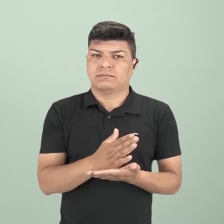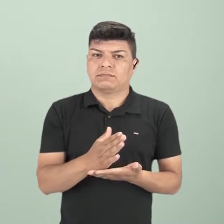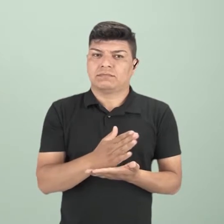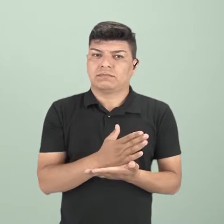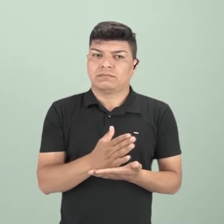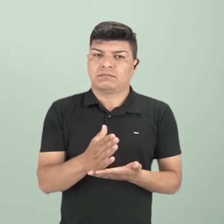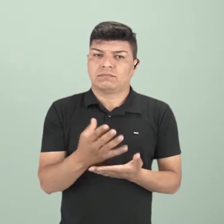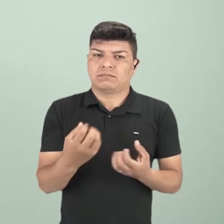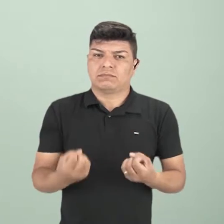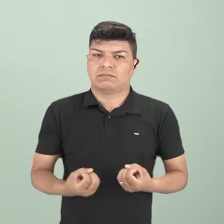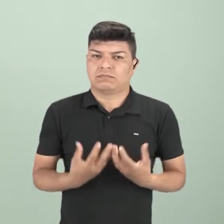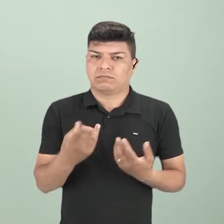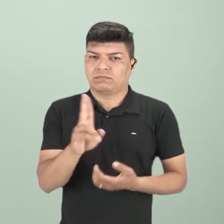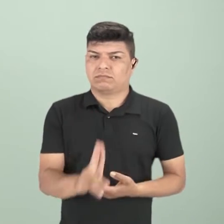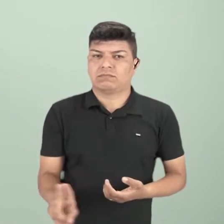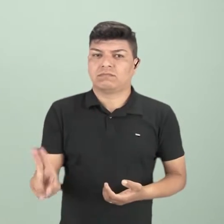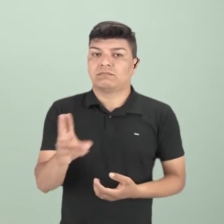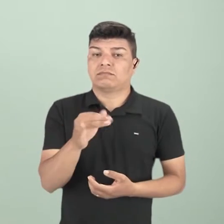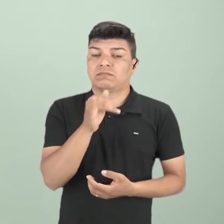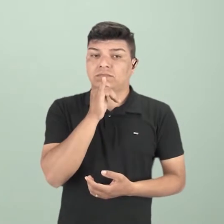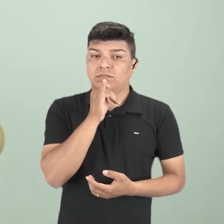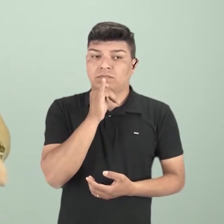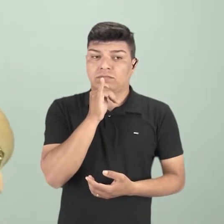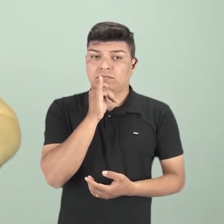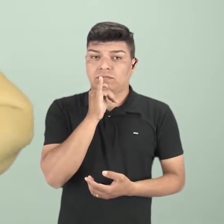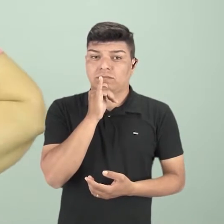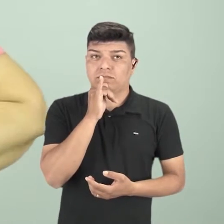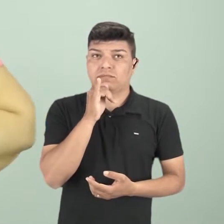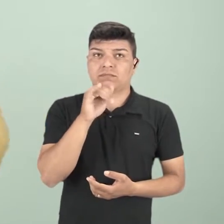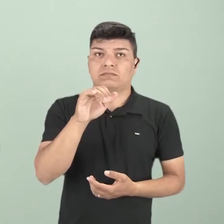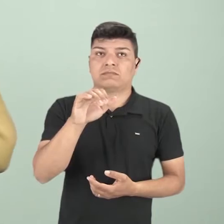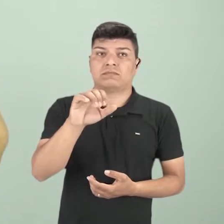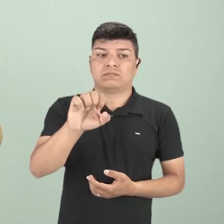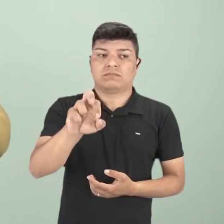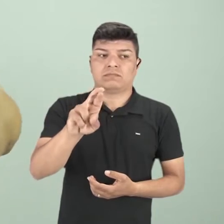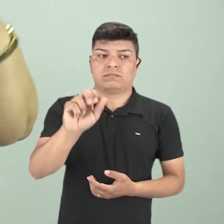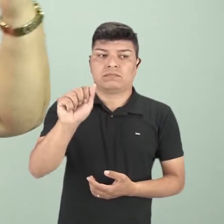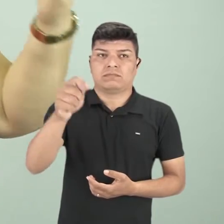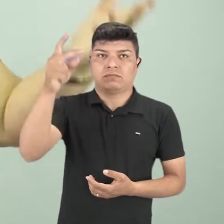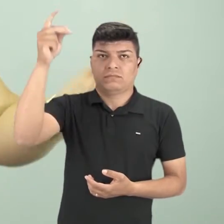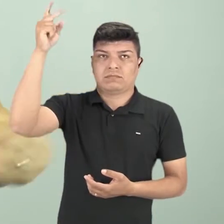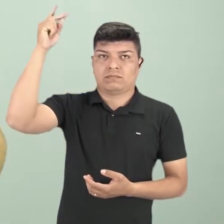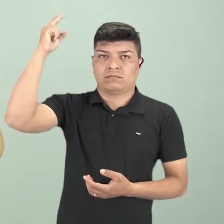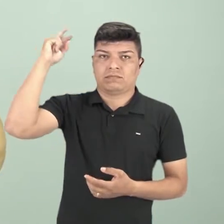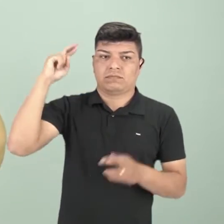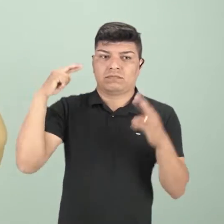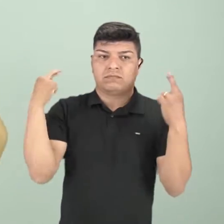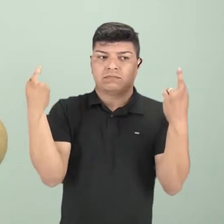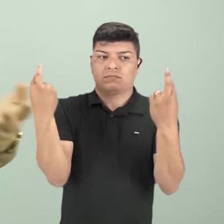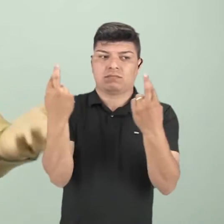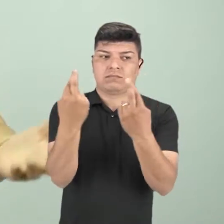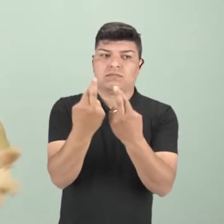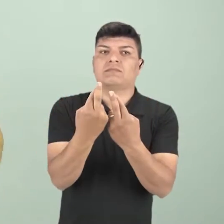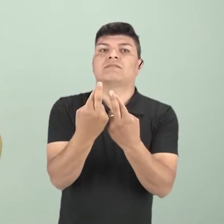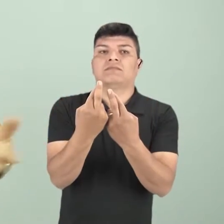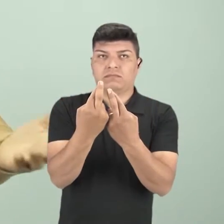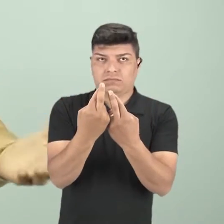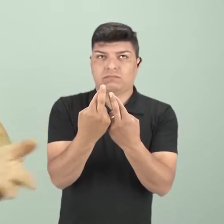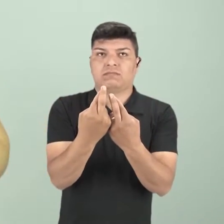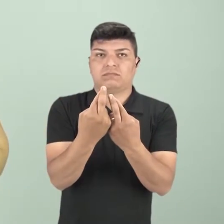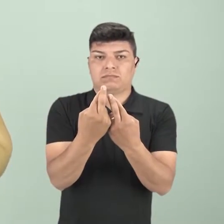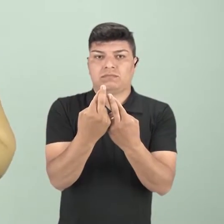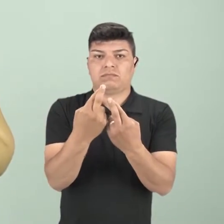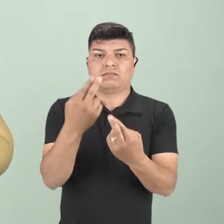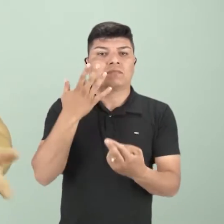termos, expressões muito usuais. Por exemplo, era uma vez num reino muito distante, nas fábulas que quando